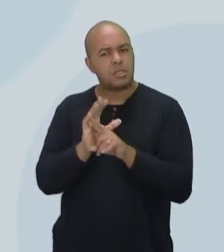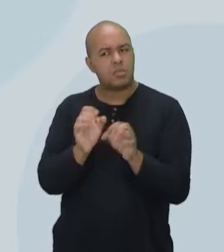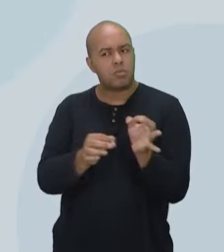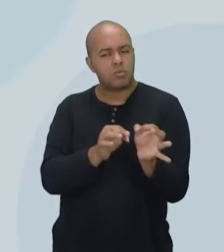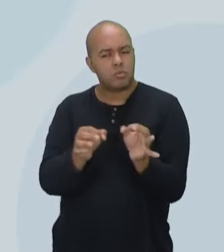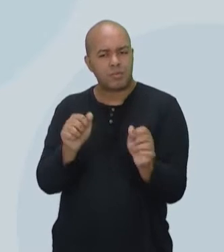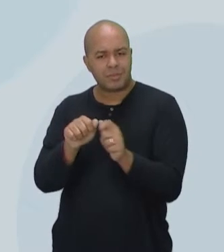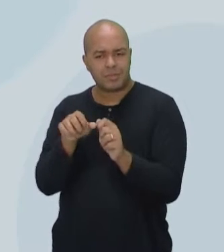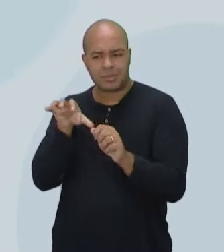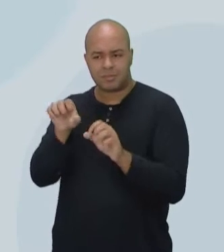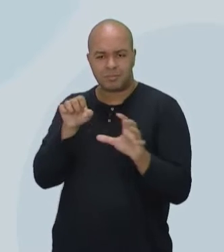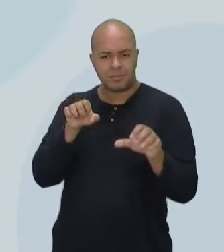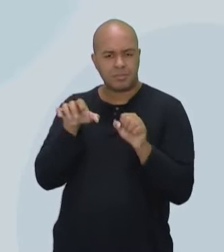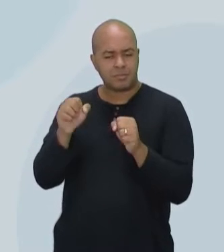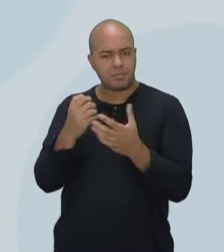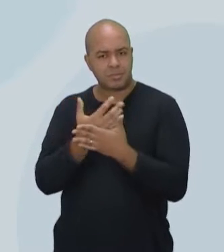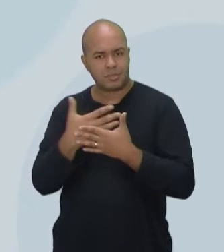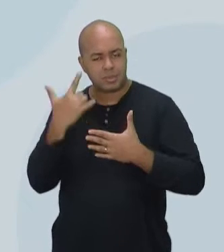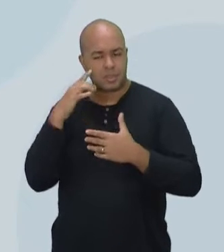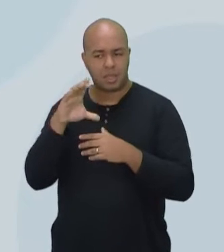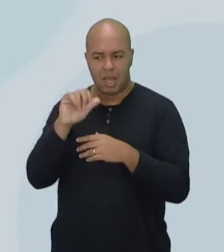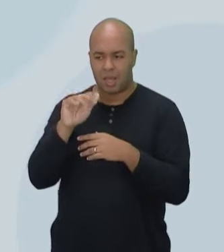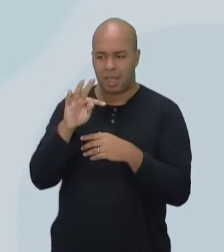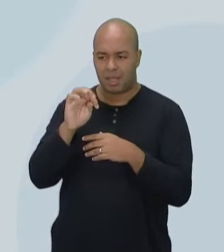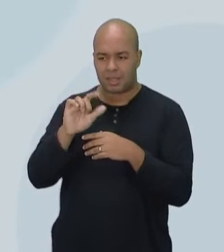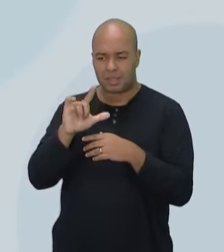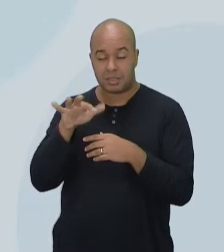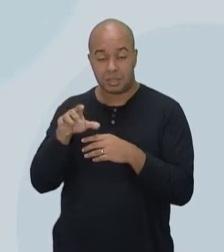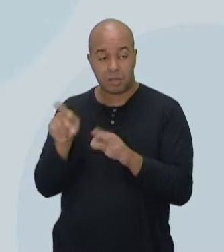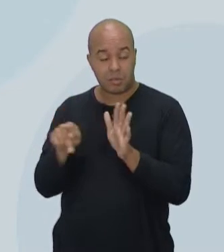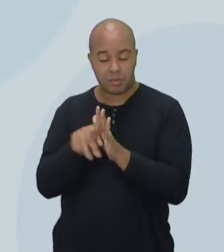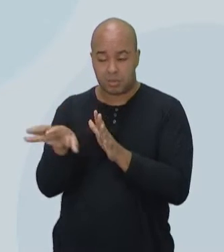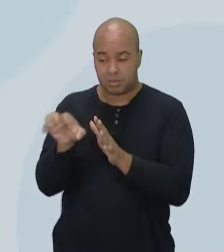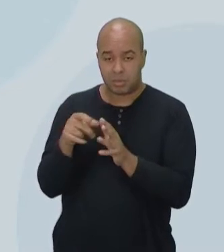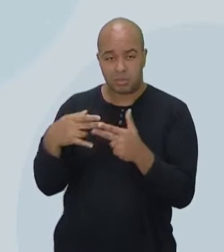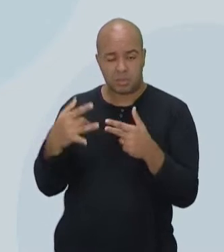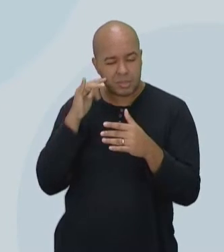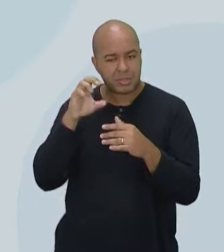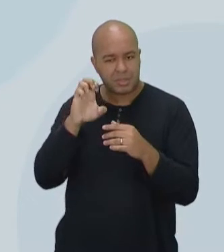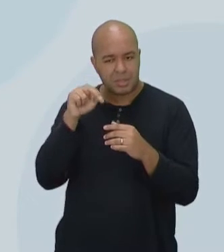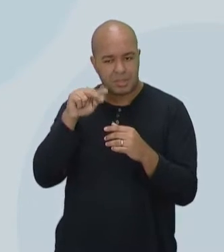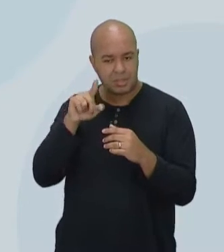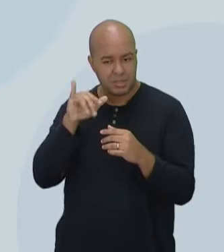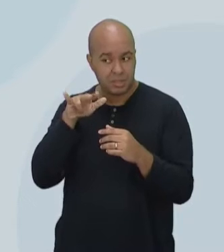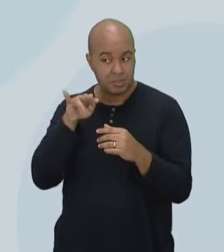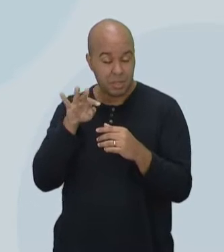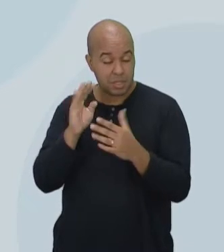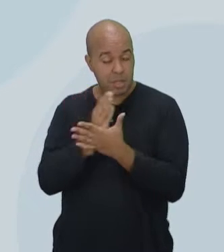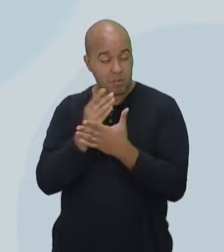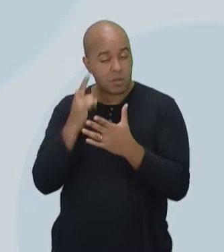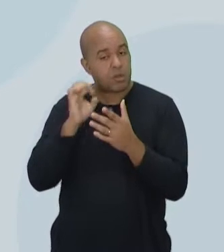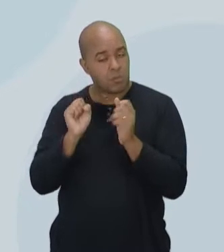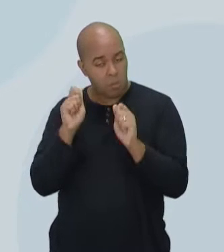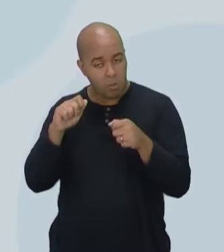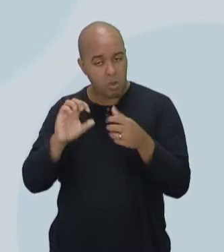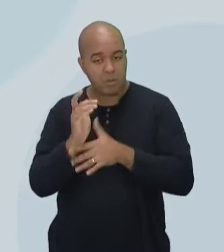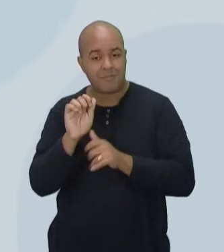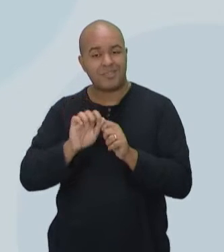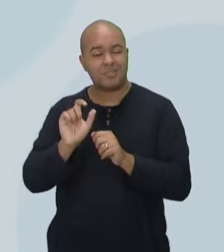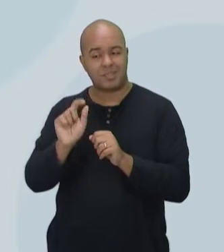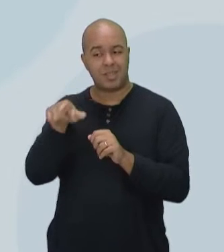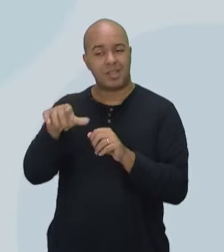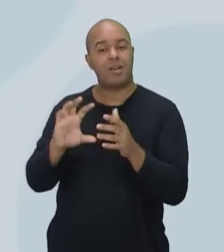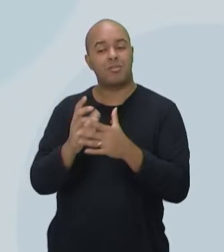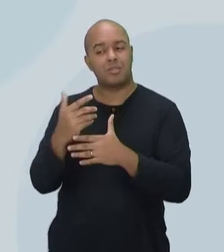como catalisadores, na maioria das vezes, para as reações enzimáticas, onde uma reação enzimática nós sabemos que